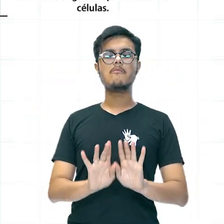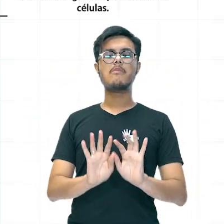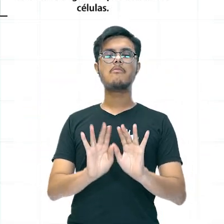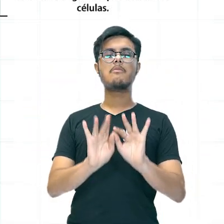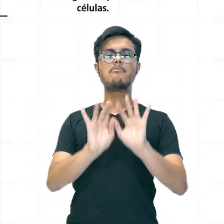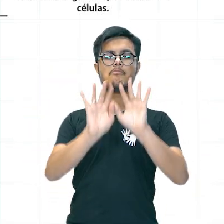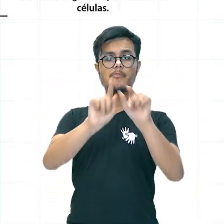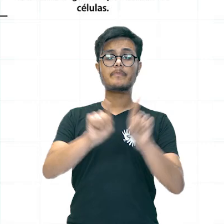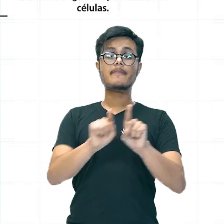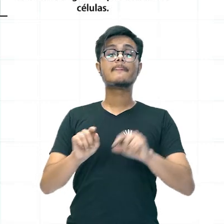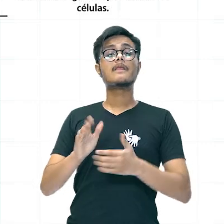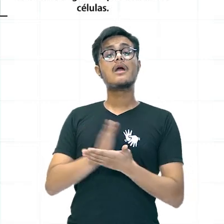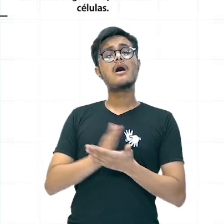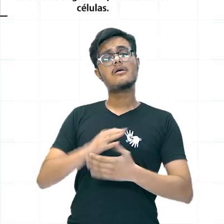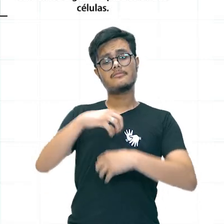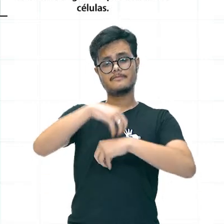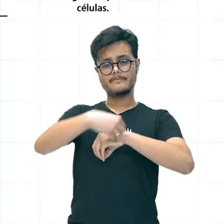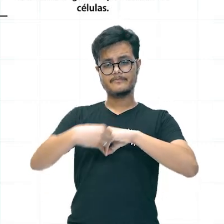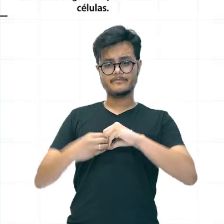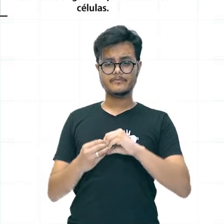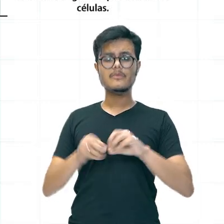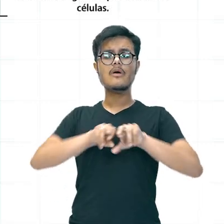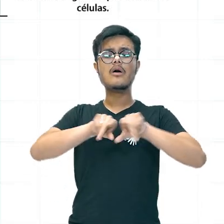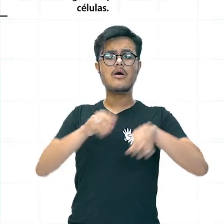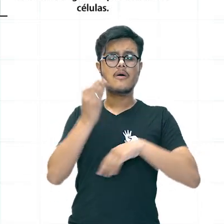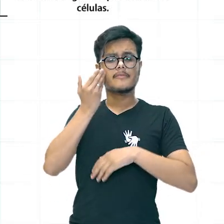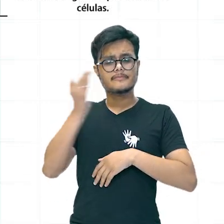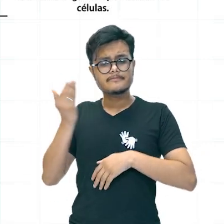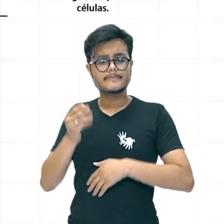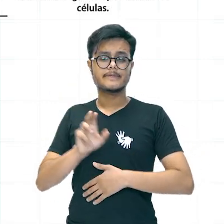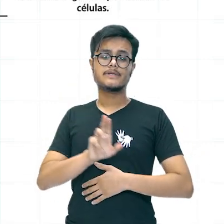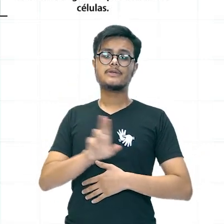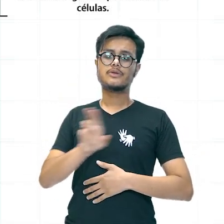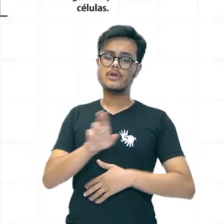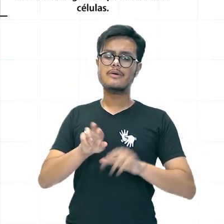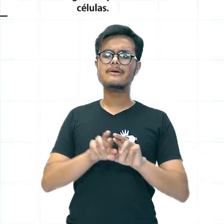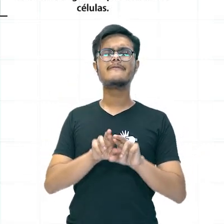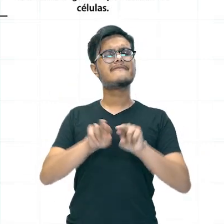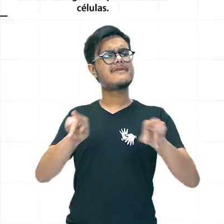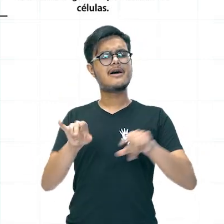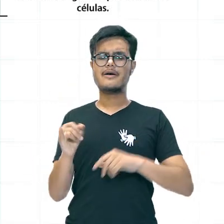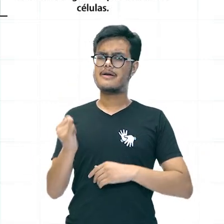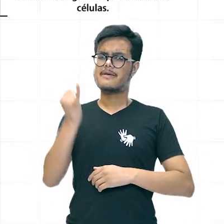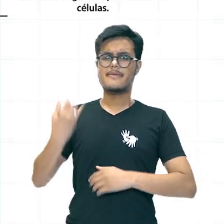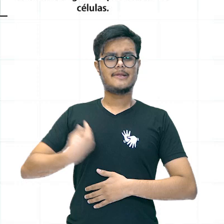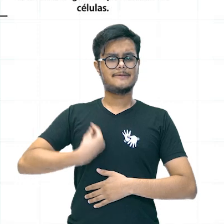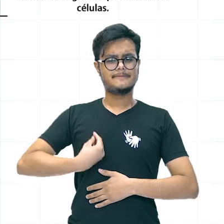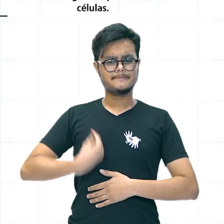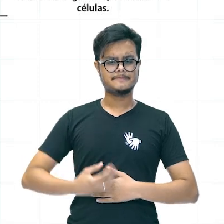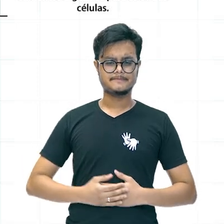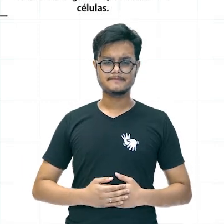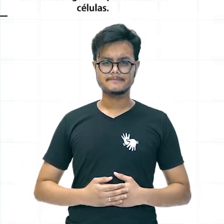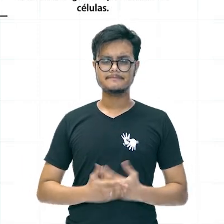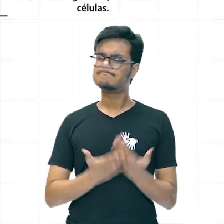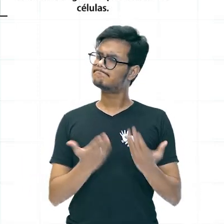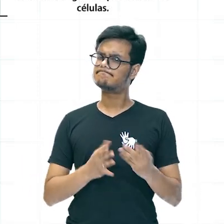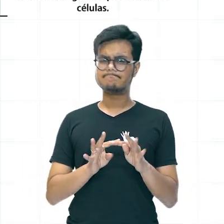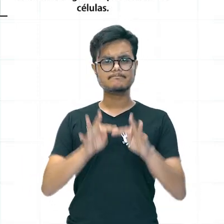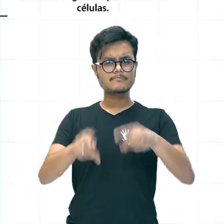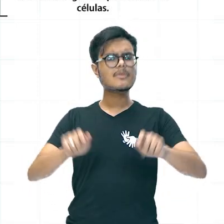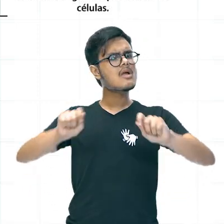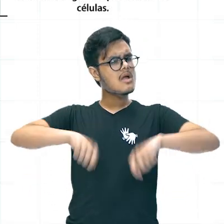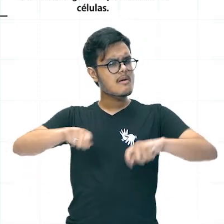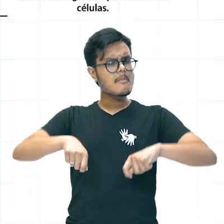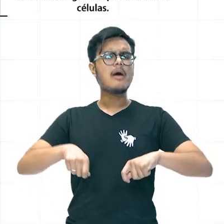algumas células que são importantes, o pinacócito, as espículas, os porócitos e amebócitos. Todos eles vão